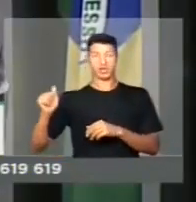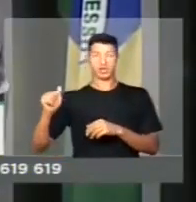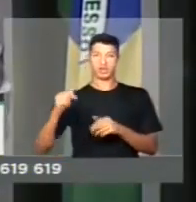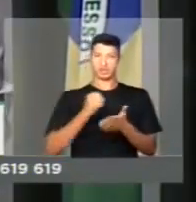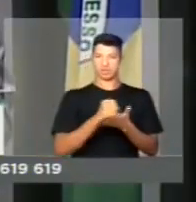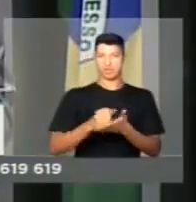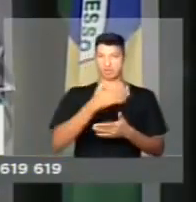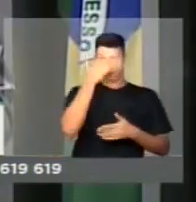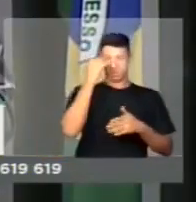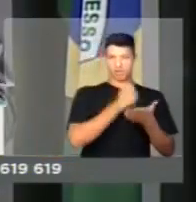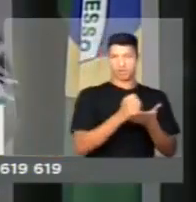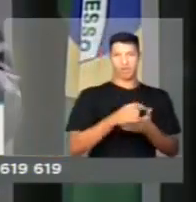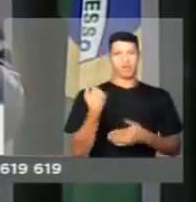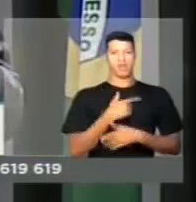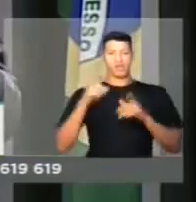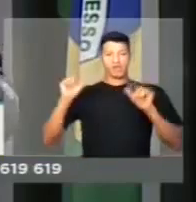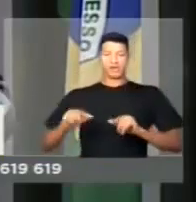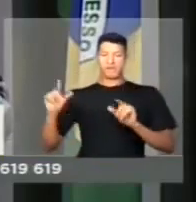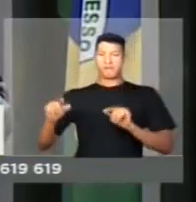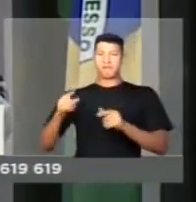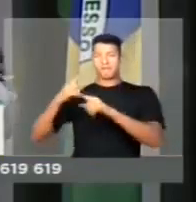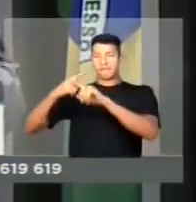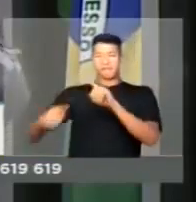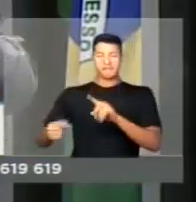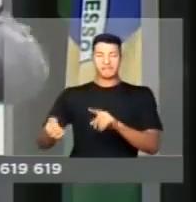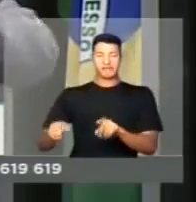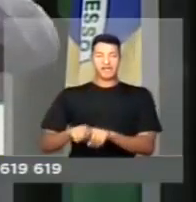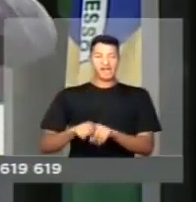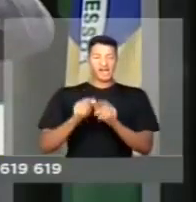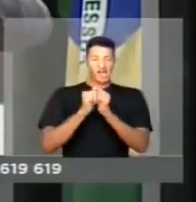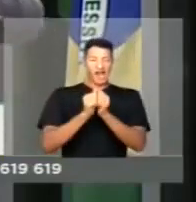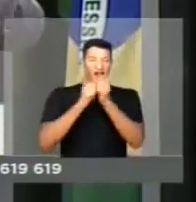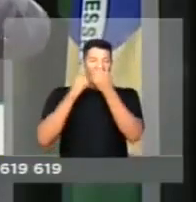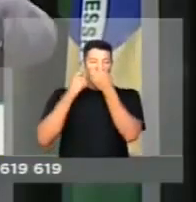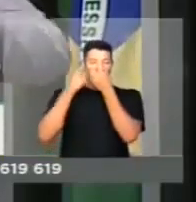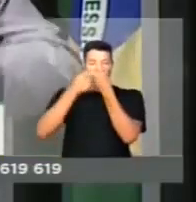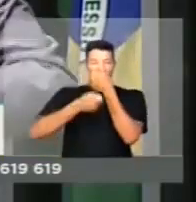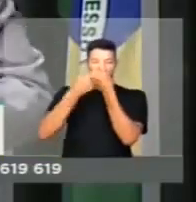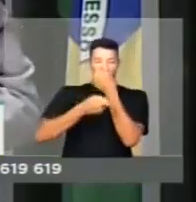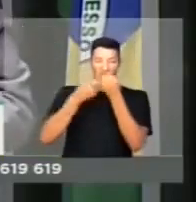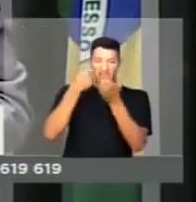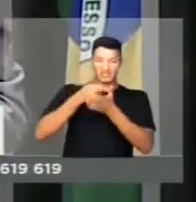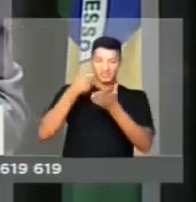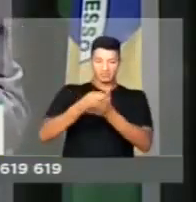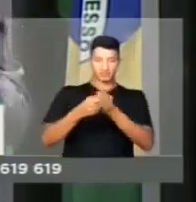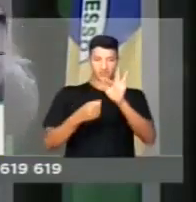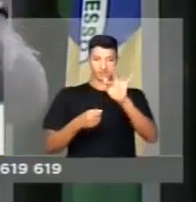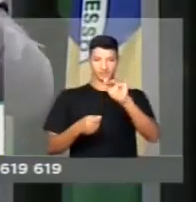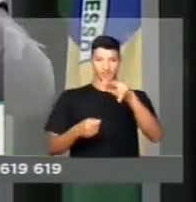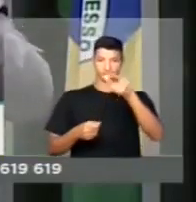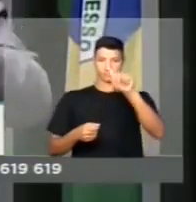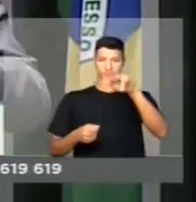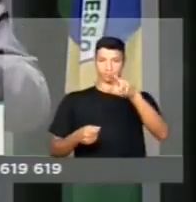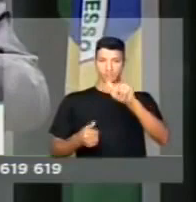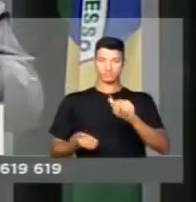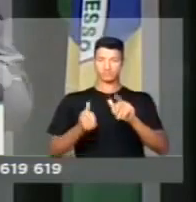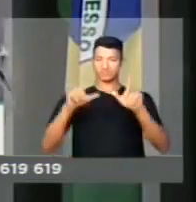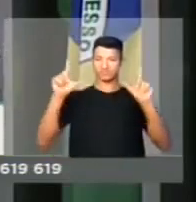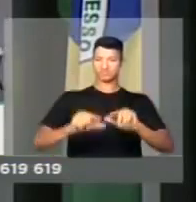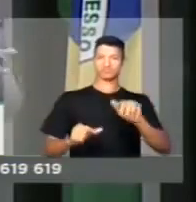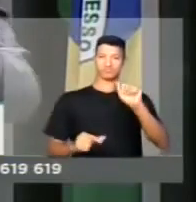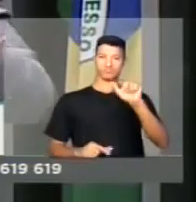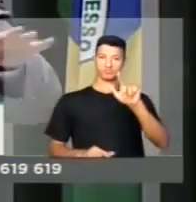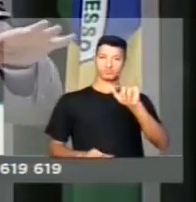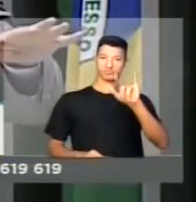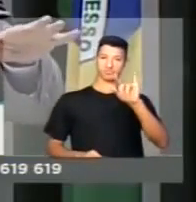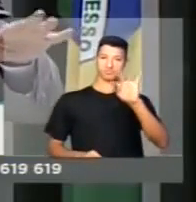empregado-empregador, nós poderíamos reduzir para menos da metade, com uma cobrança de transações financeiras, diminuindo essas alíquotas